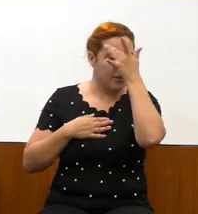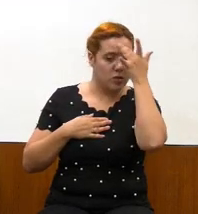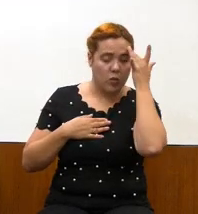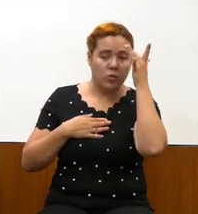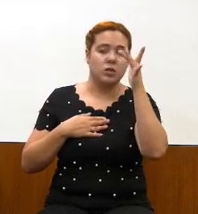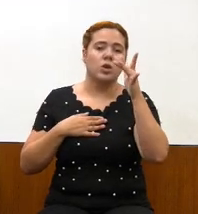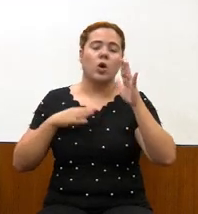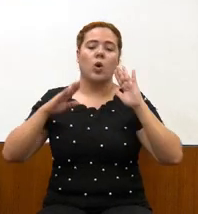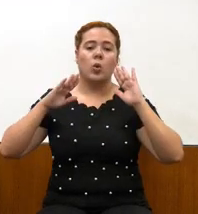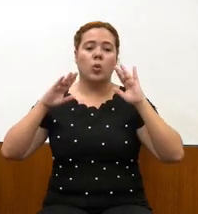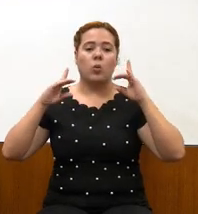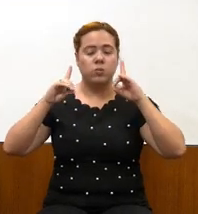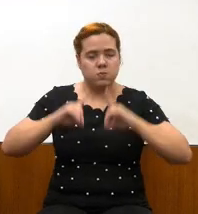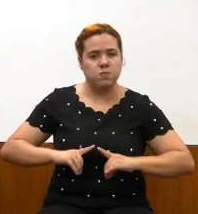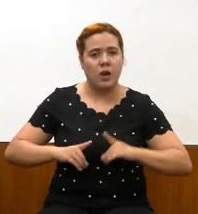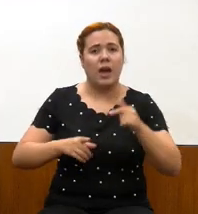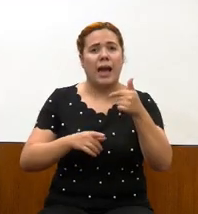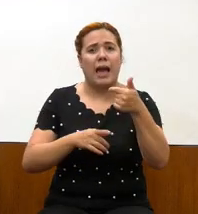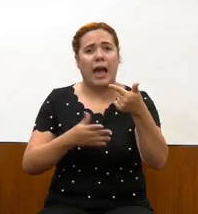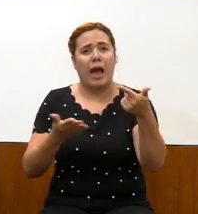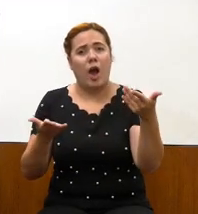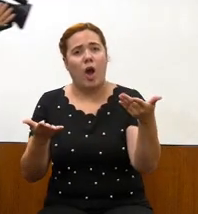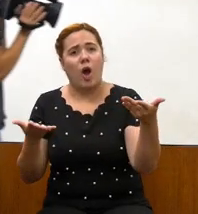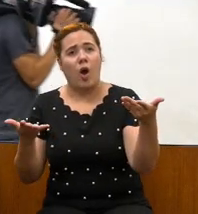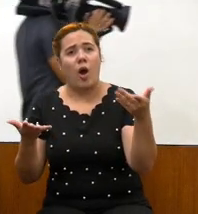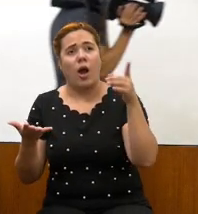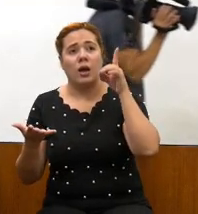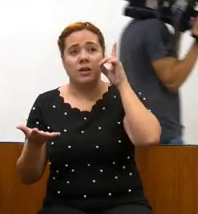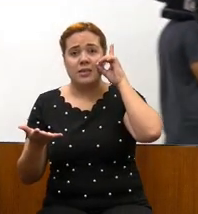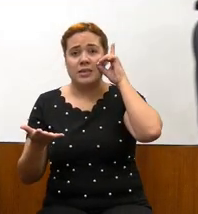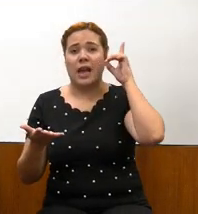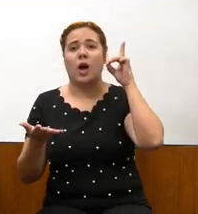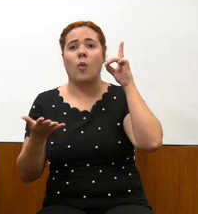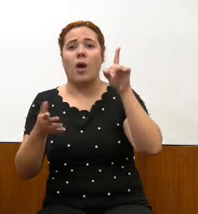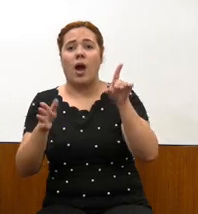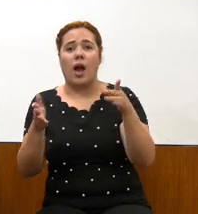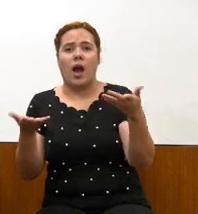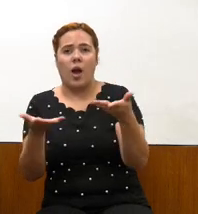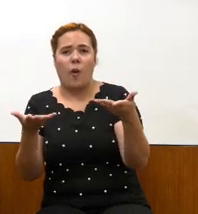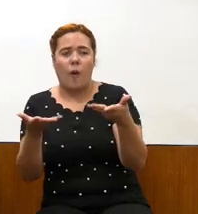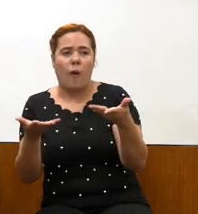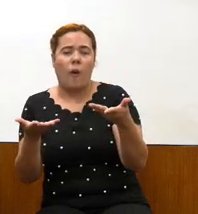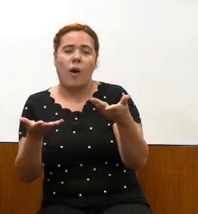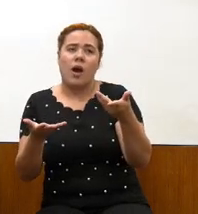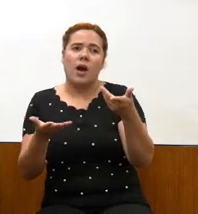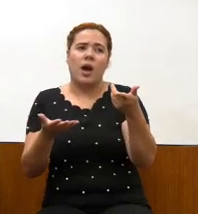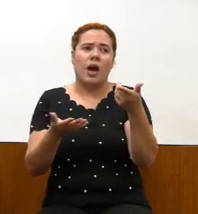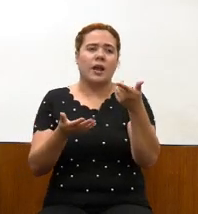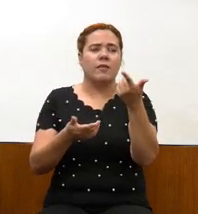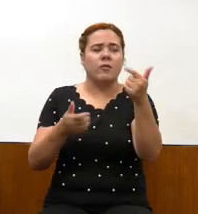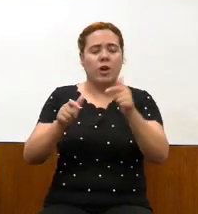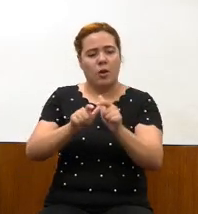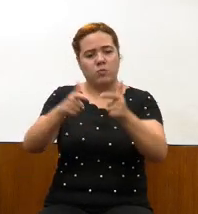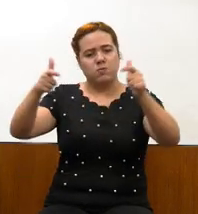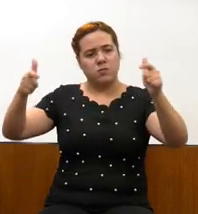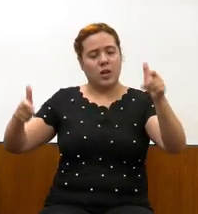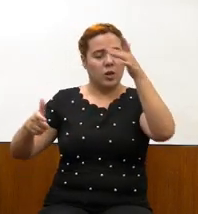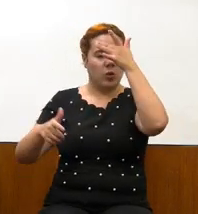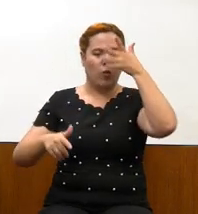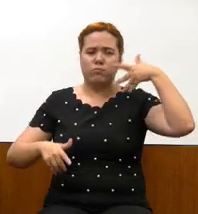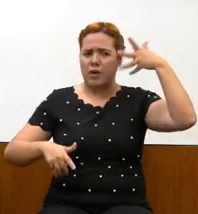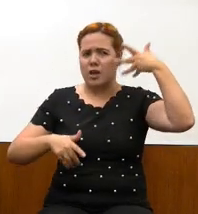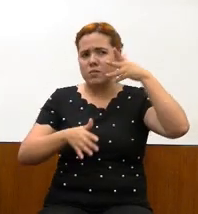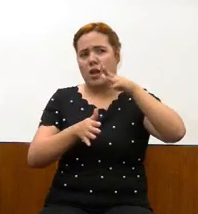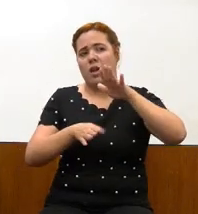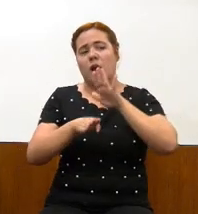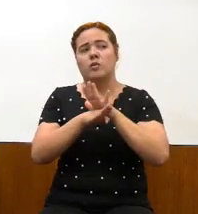tempo estava por todo o Brasil levando a sua história através de palestras musicadas. Da formalização